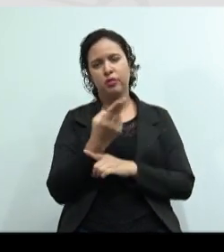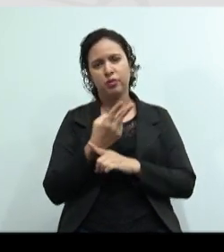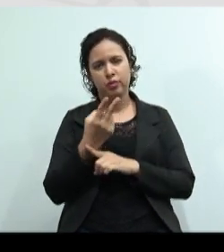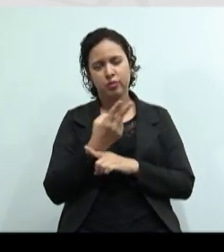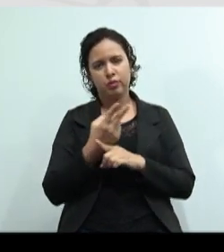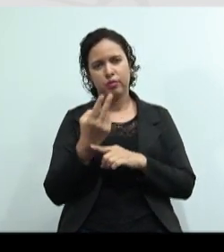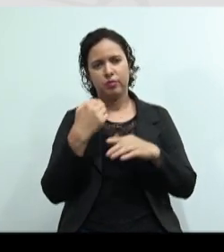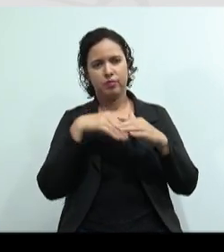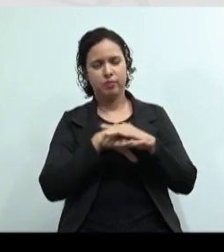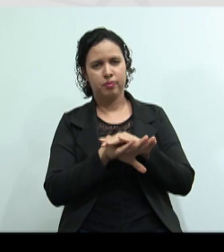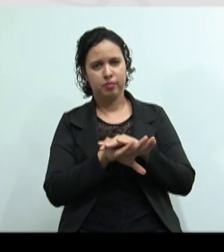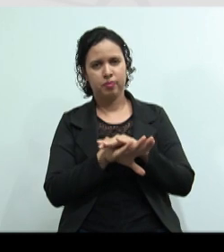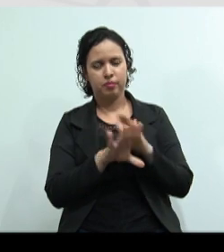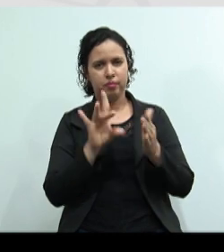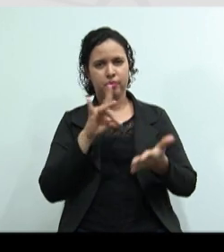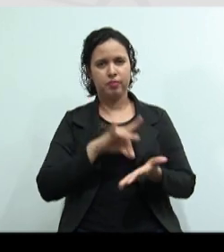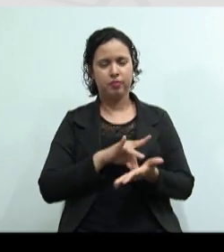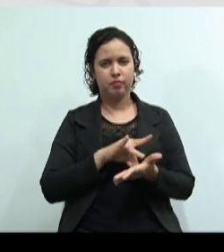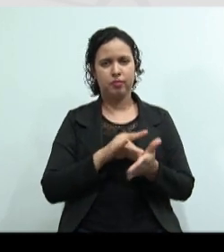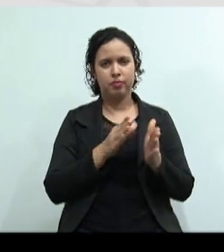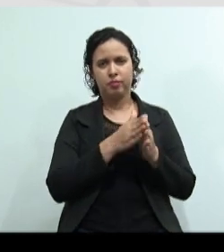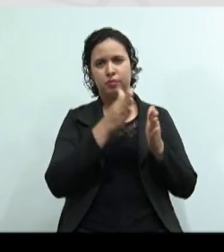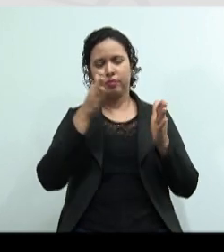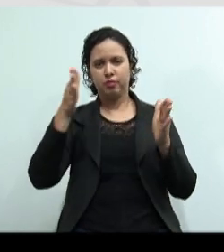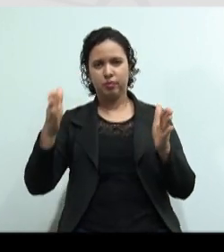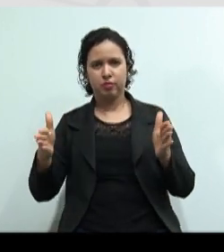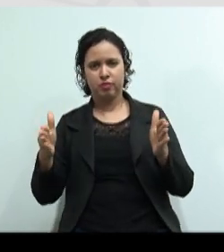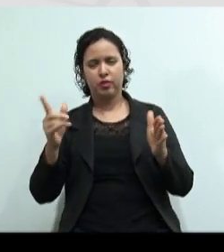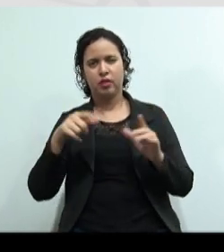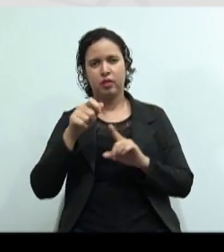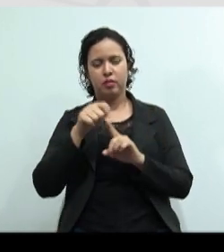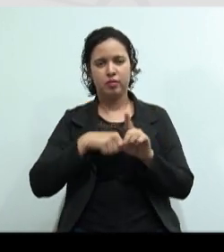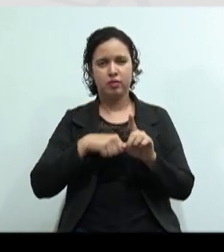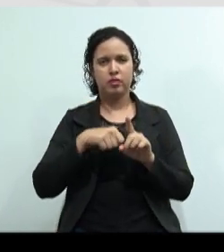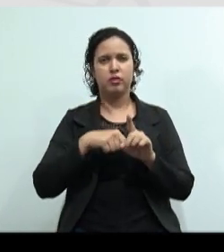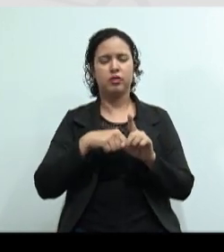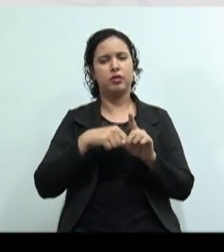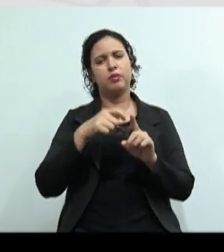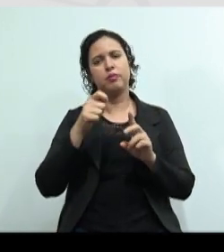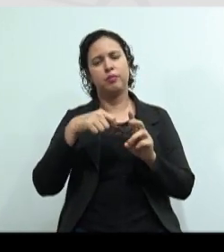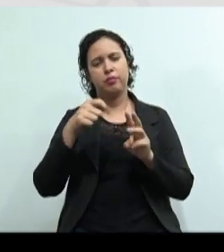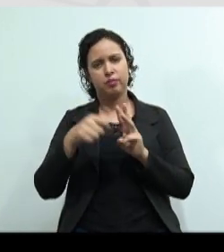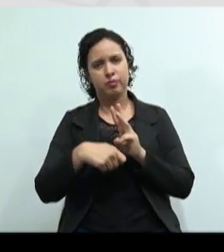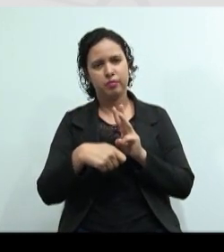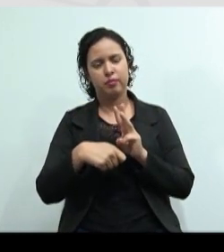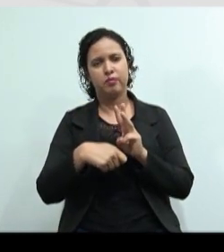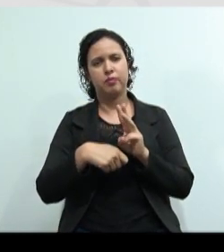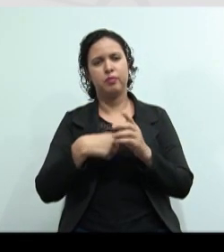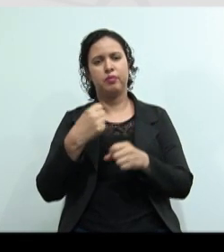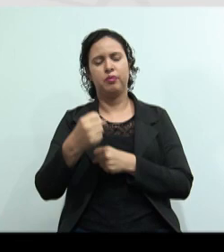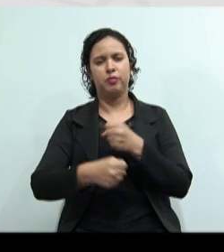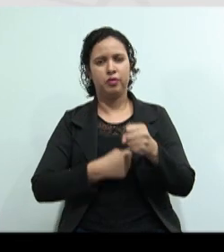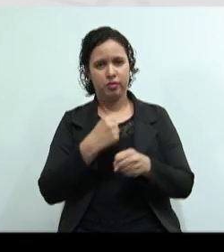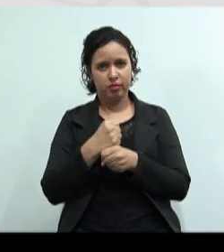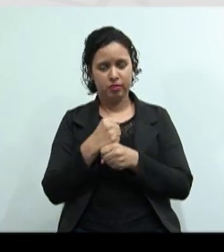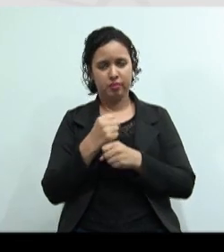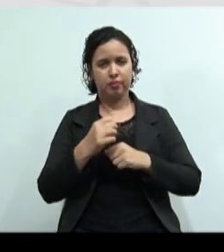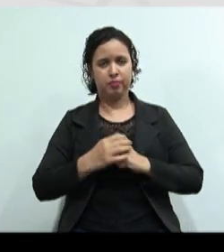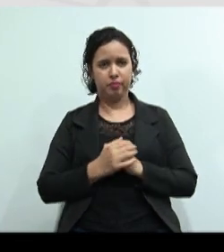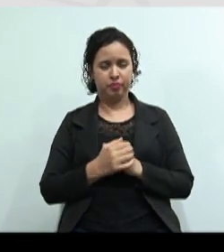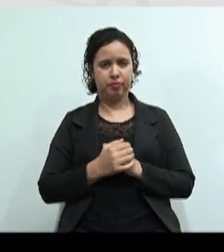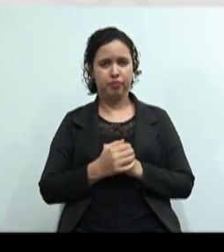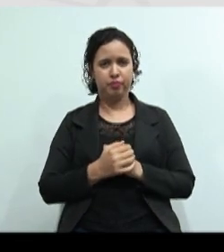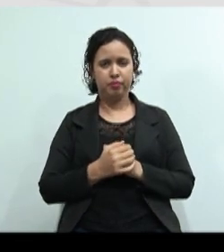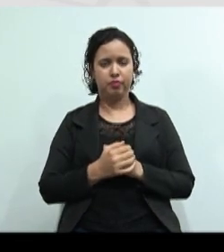físicos e em intervalos fixos. Quais seriam esses intervalos? Intervalo mensal, trimestral, semestral e anual. Ok.